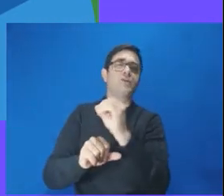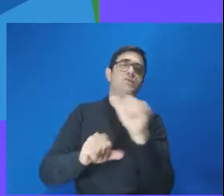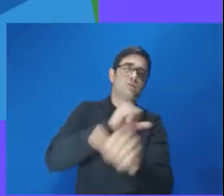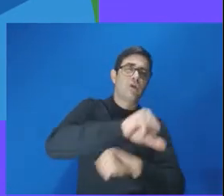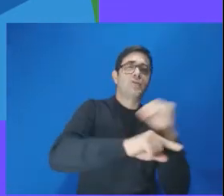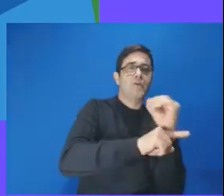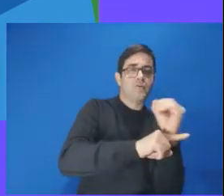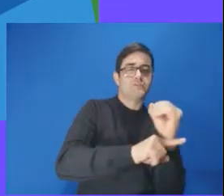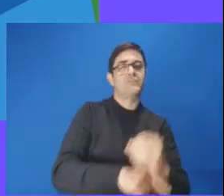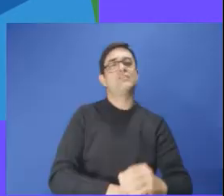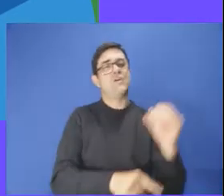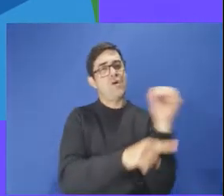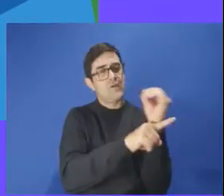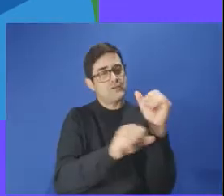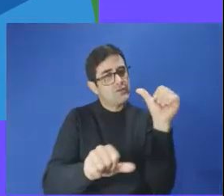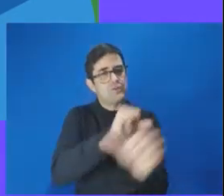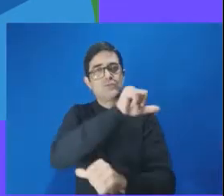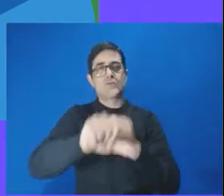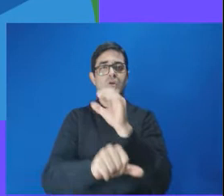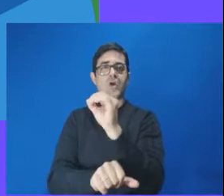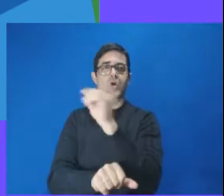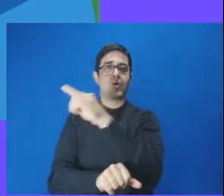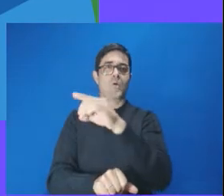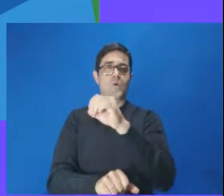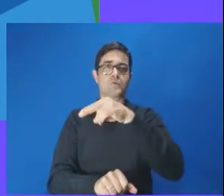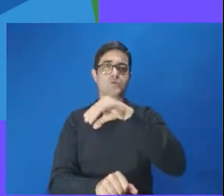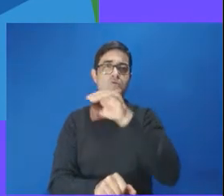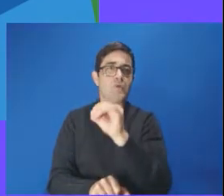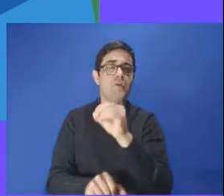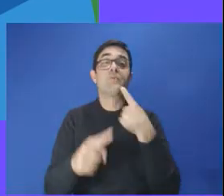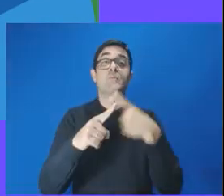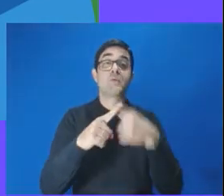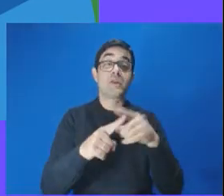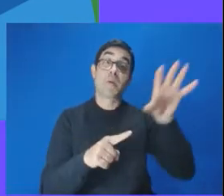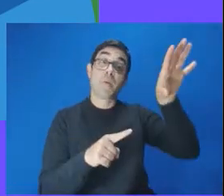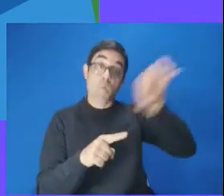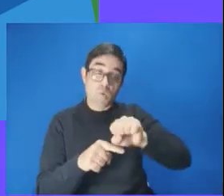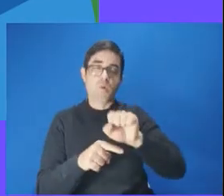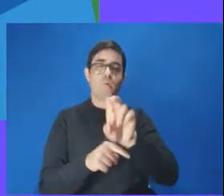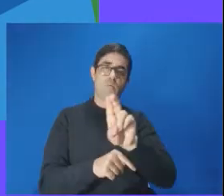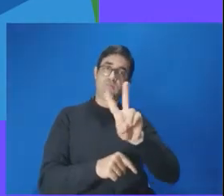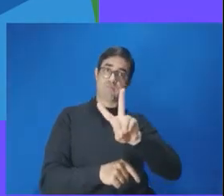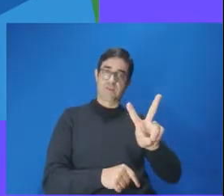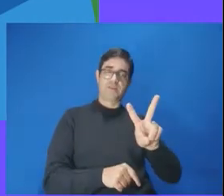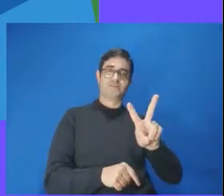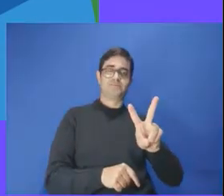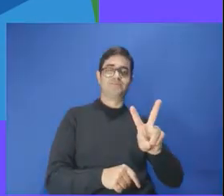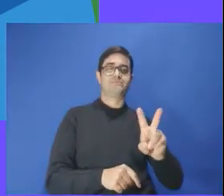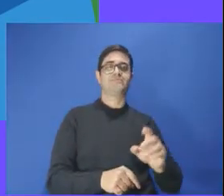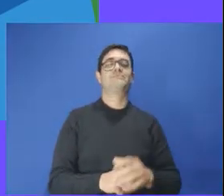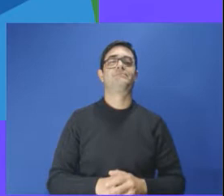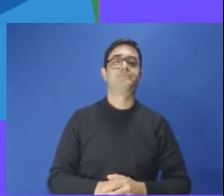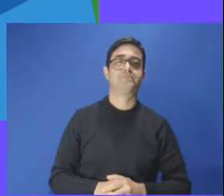moléculas de oxigênio estão se transformando em molécula de ozônio e moléculas de ozônio estão se transformando em molécula de oxigênio ao absorver